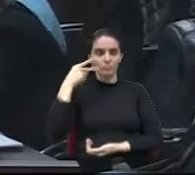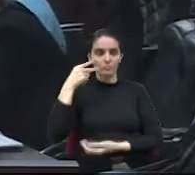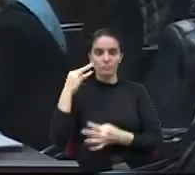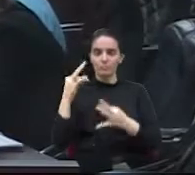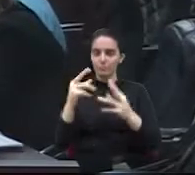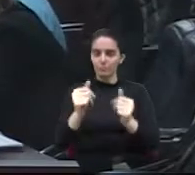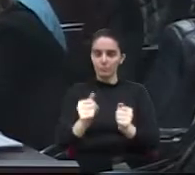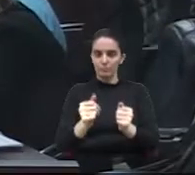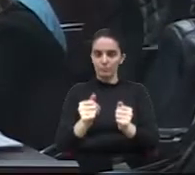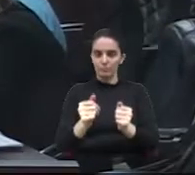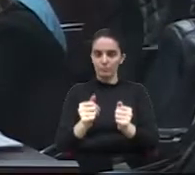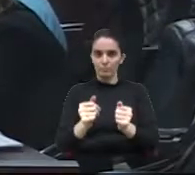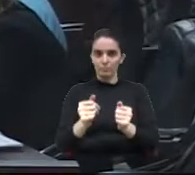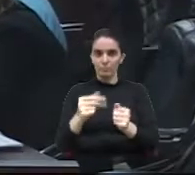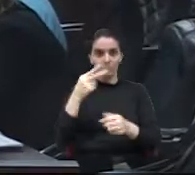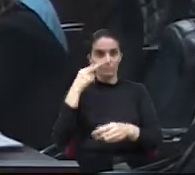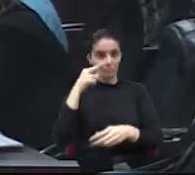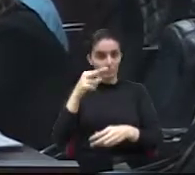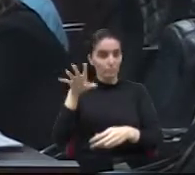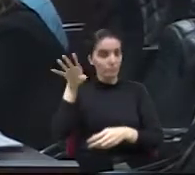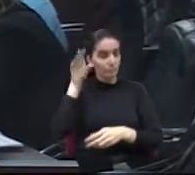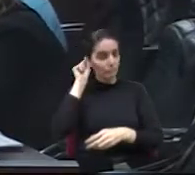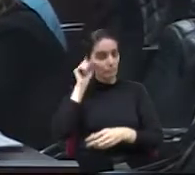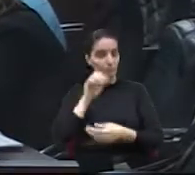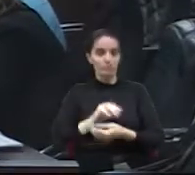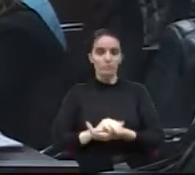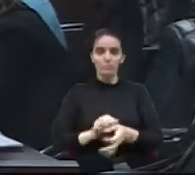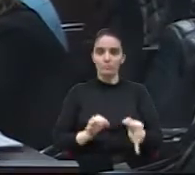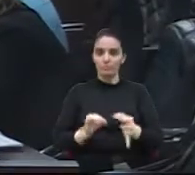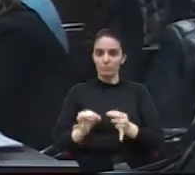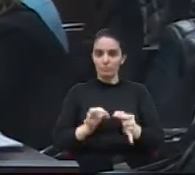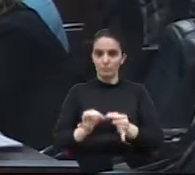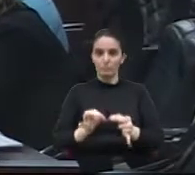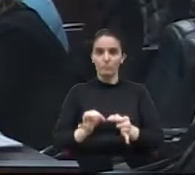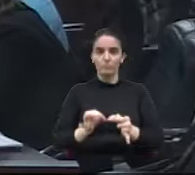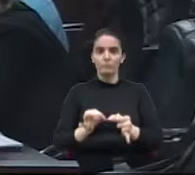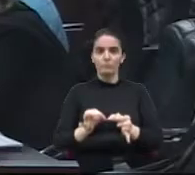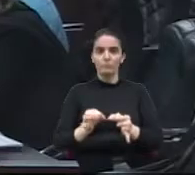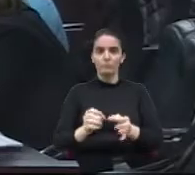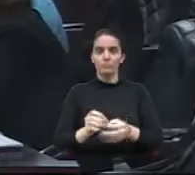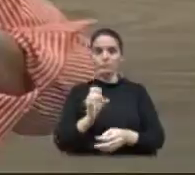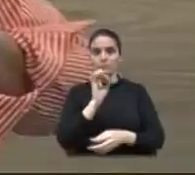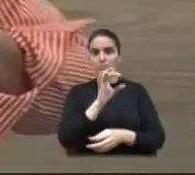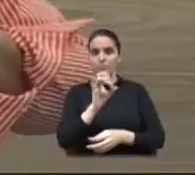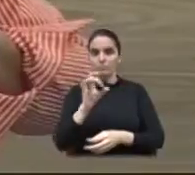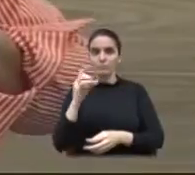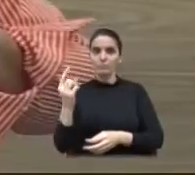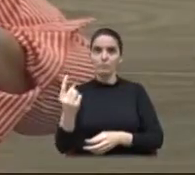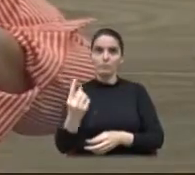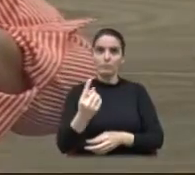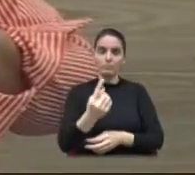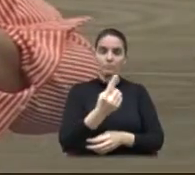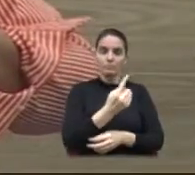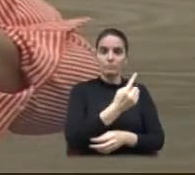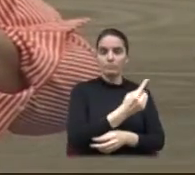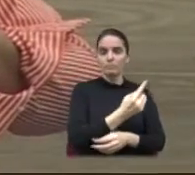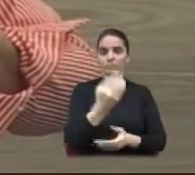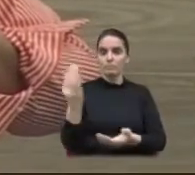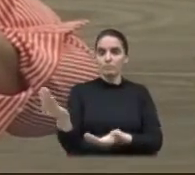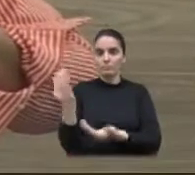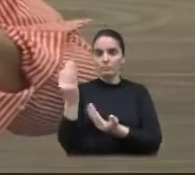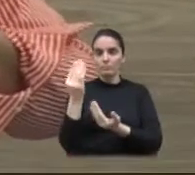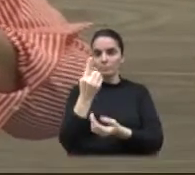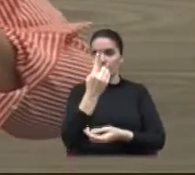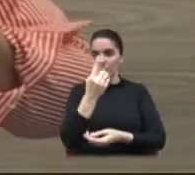que nos assistem, nos ouvem, esse projeto é aquele de qual cada um de nós, vereadores, nós homenageamos uma